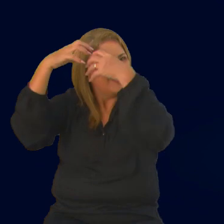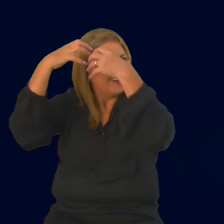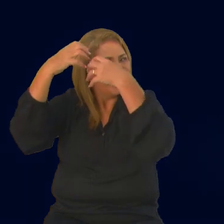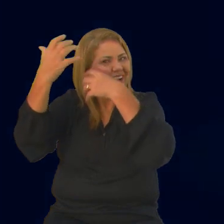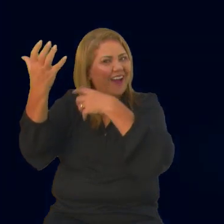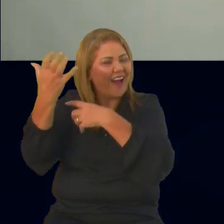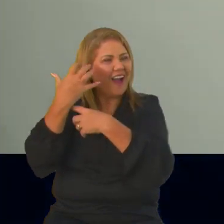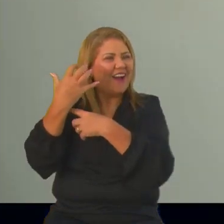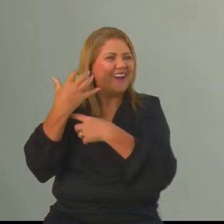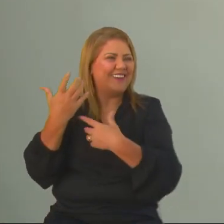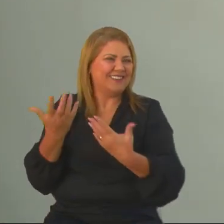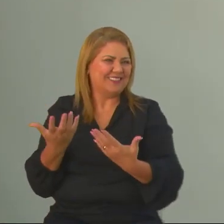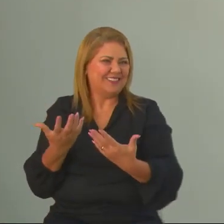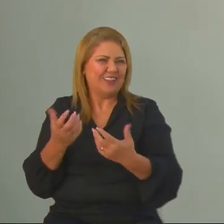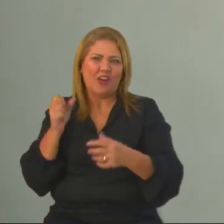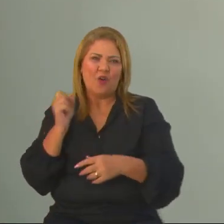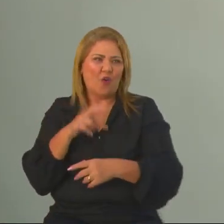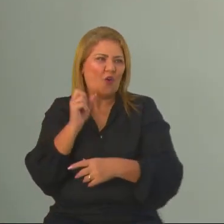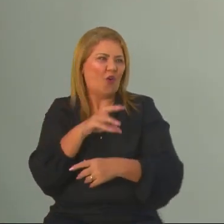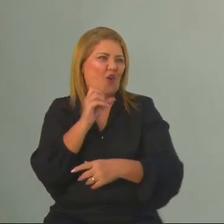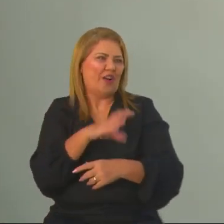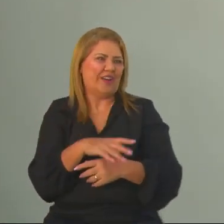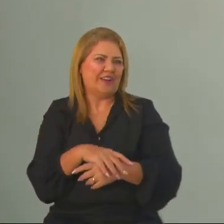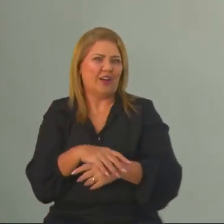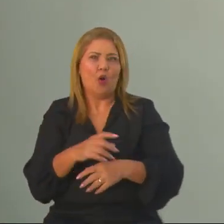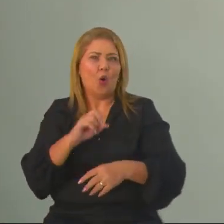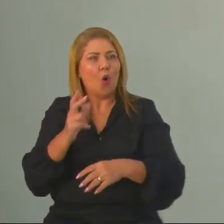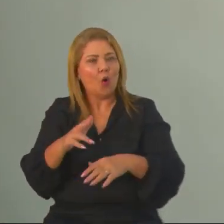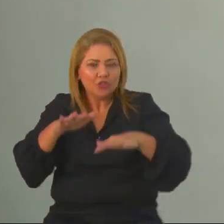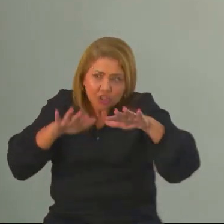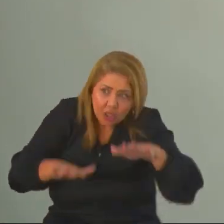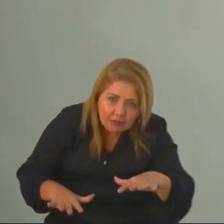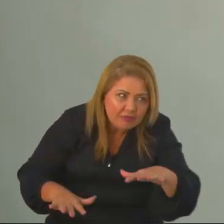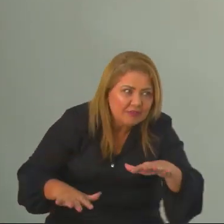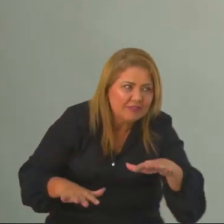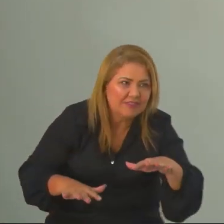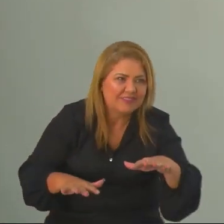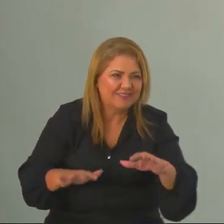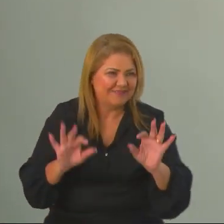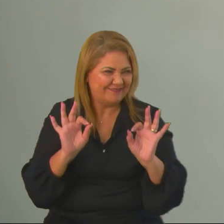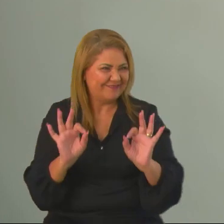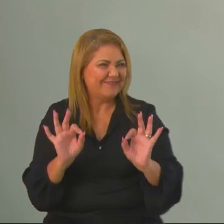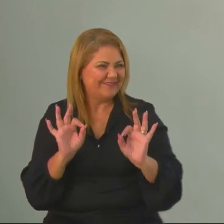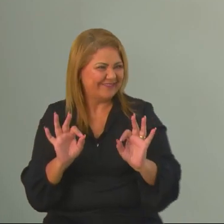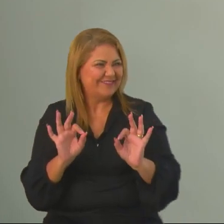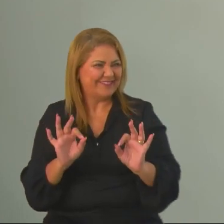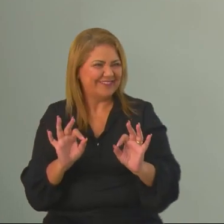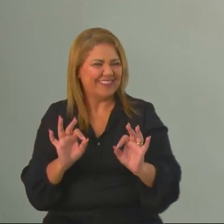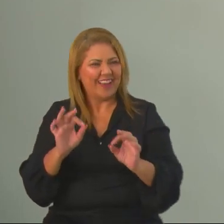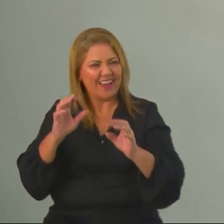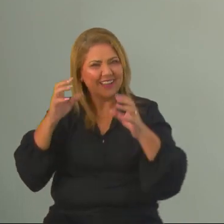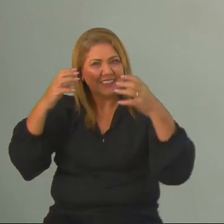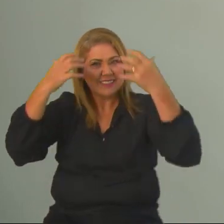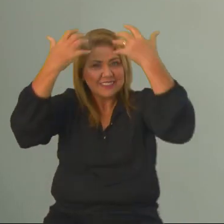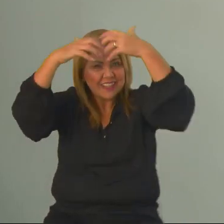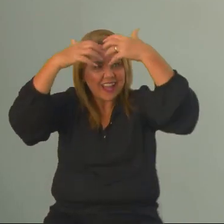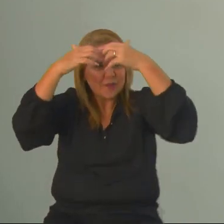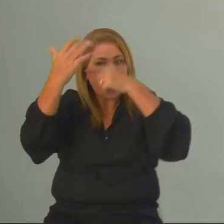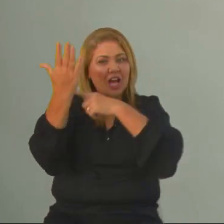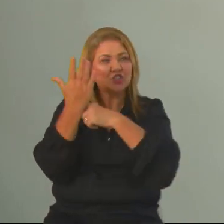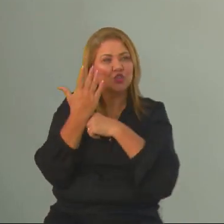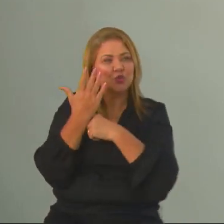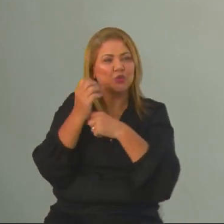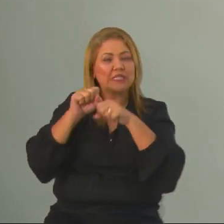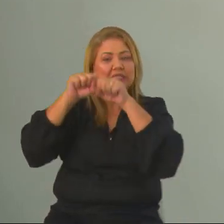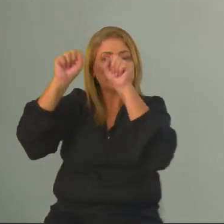você vai fazer? Sair correndo, se jogar no chão. É ou não é? Então, o sistema 1 é uma forma